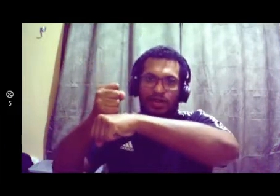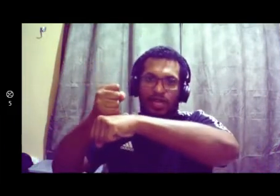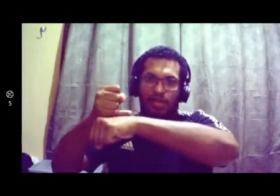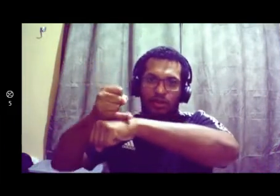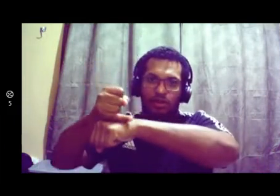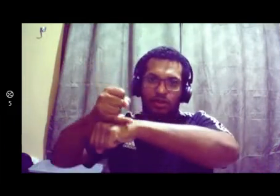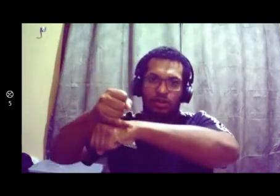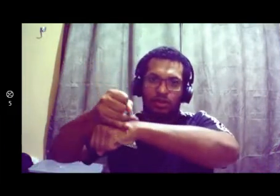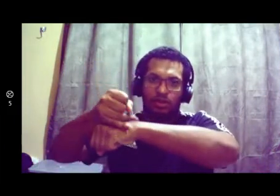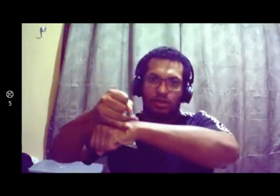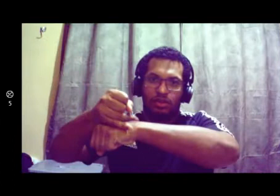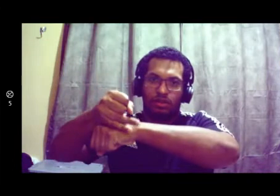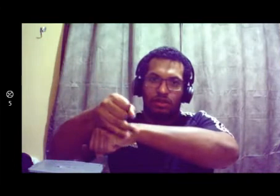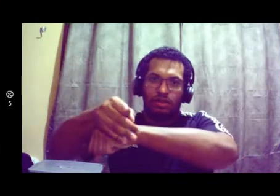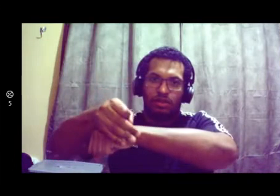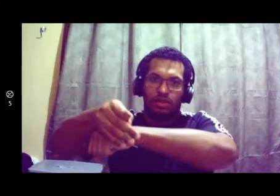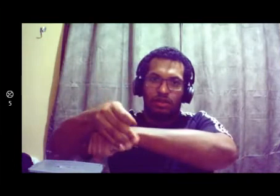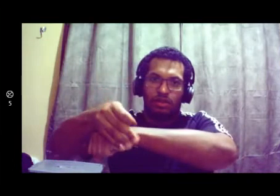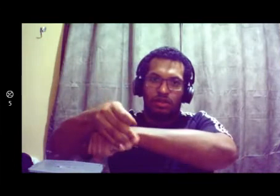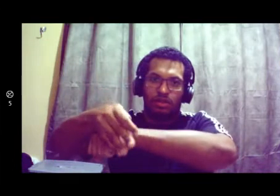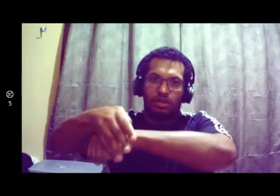ó, e abrindo, ó.